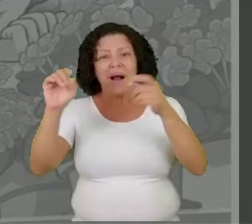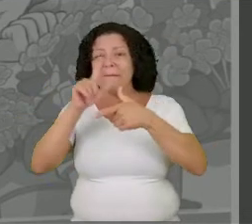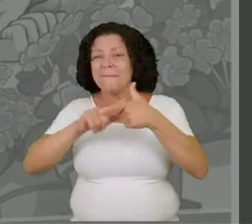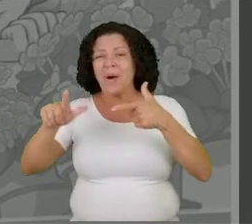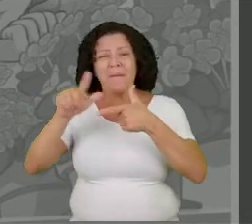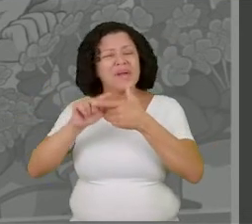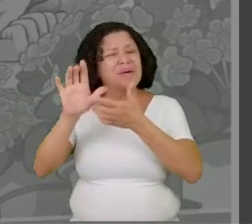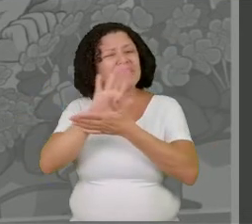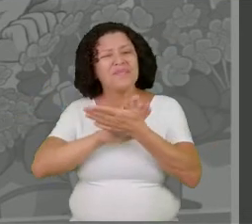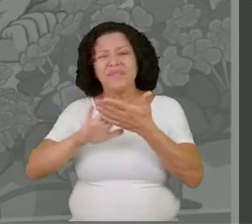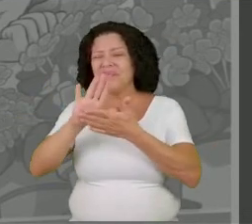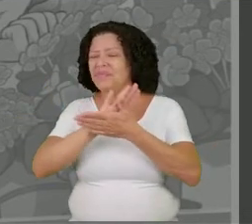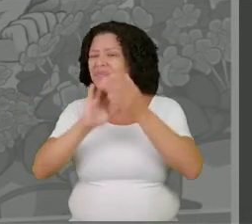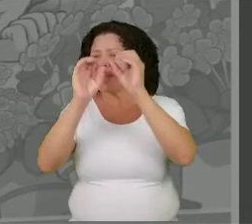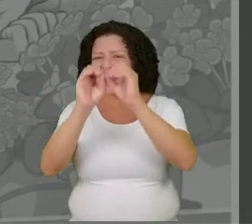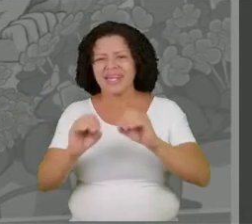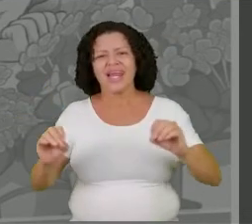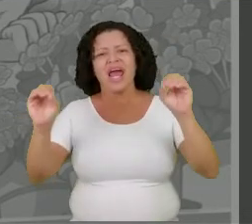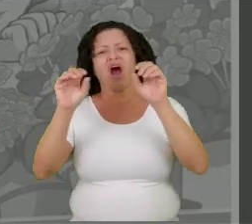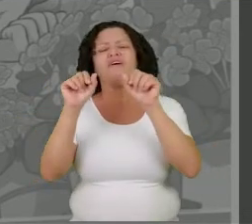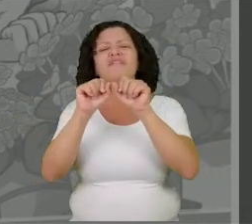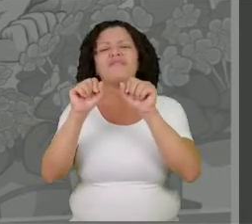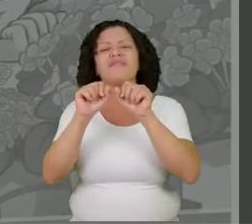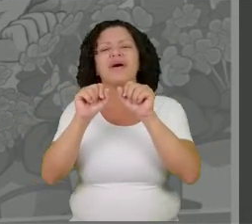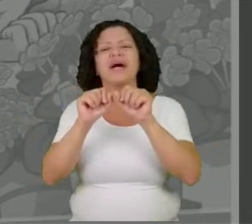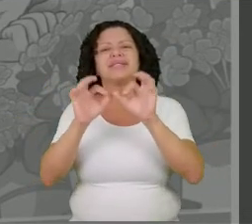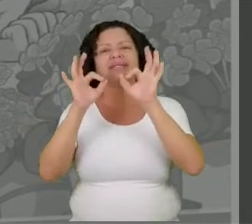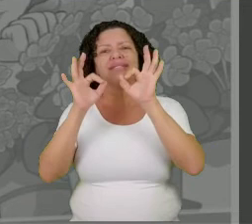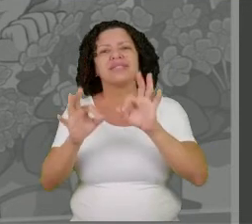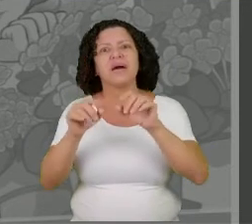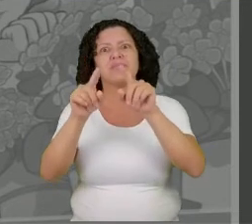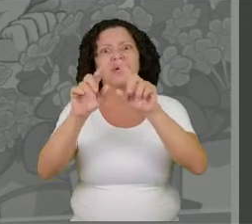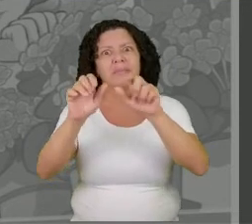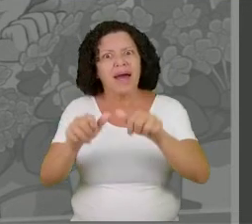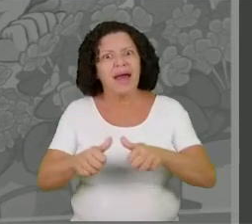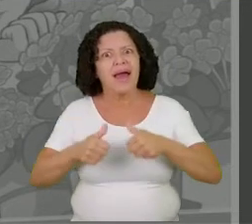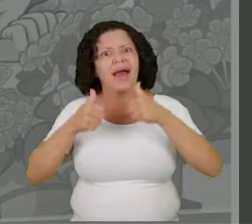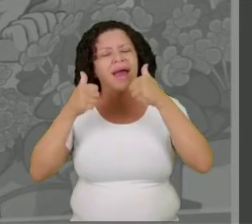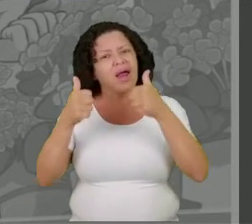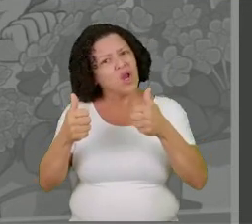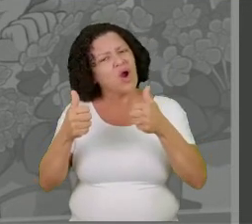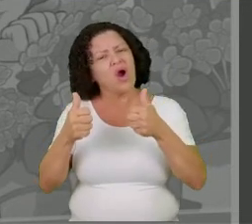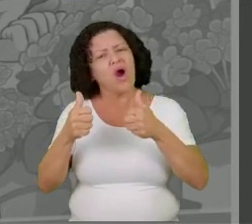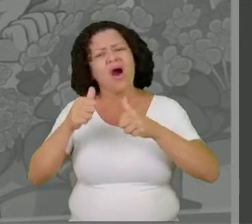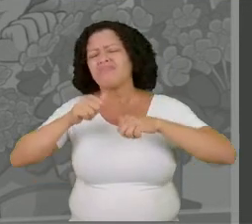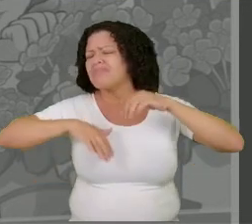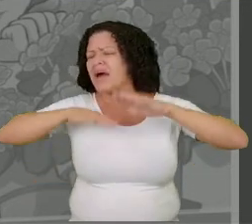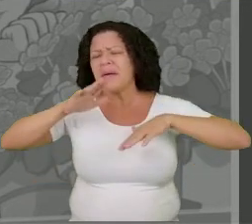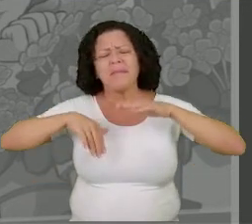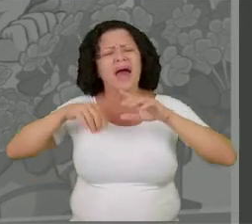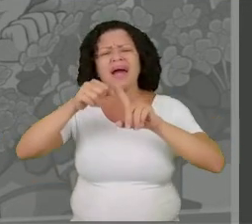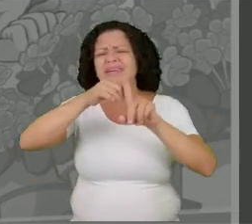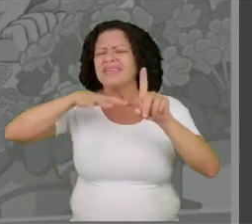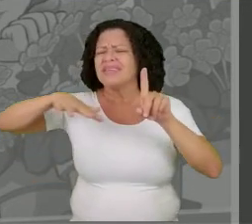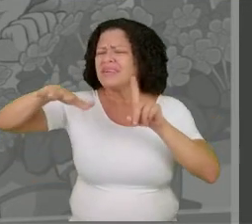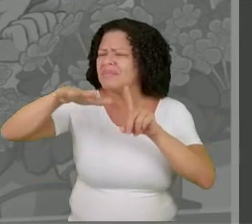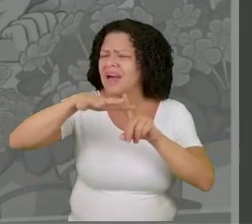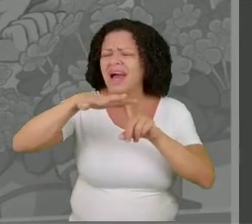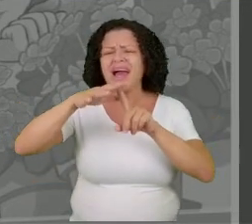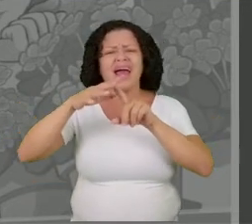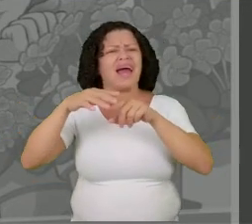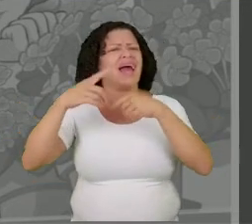lá fora, sem problemas de relacionamento, né? Fazendo sempre o nosso melhor, independente da nossa